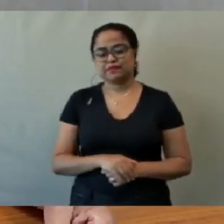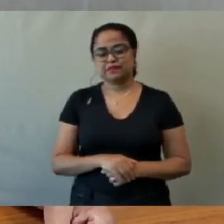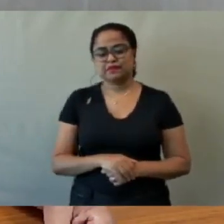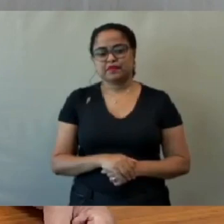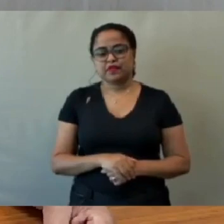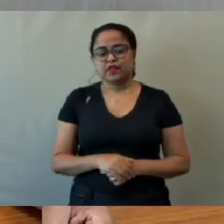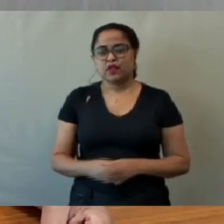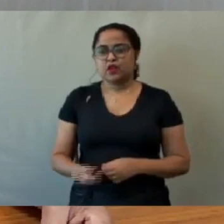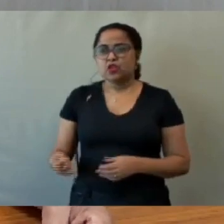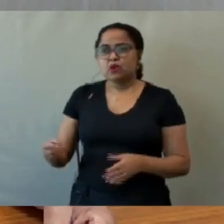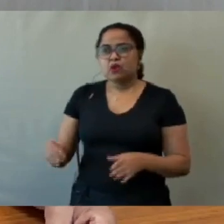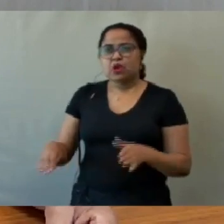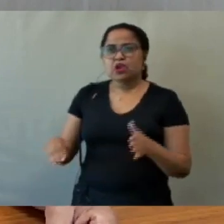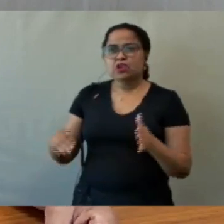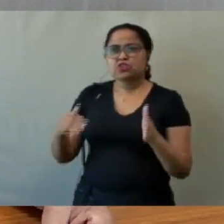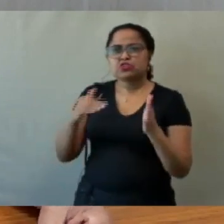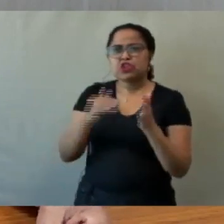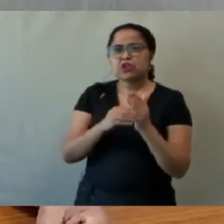MGS,